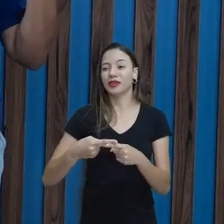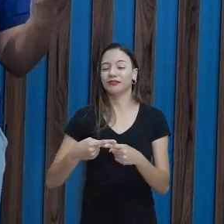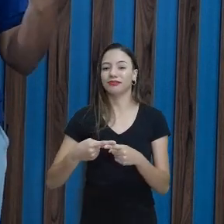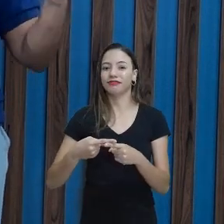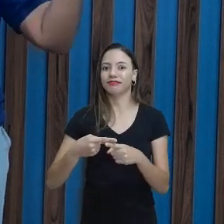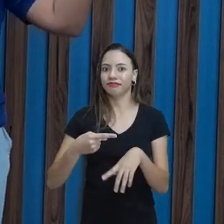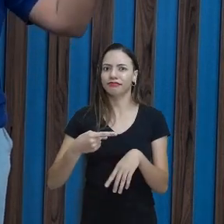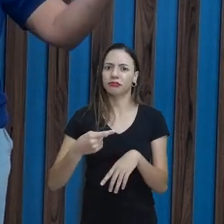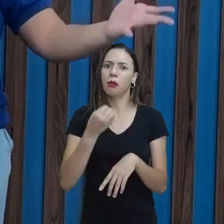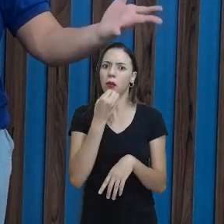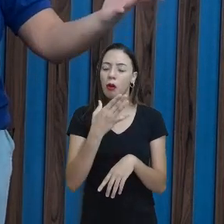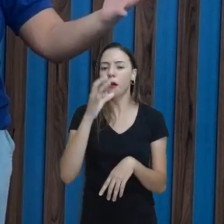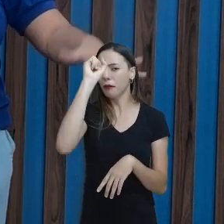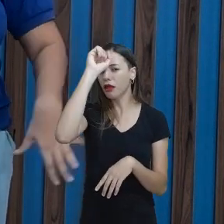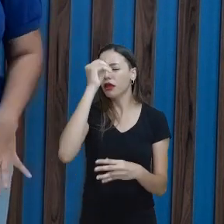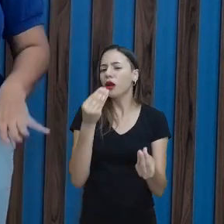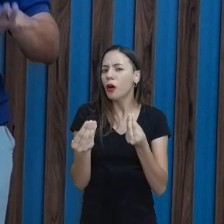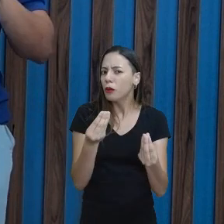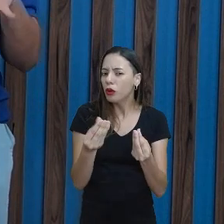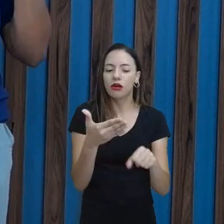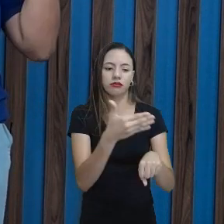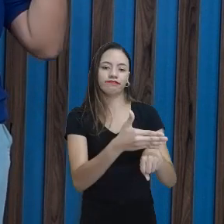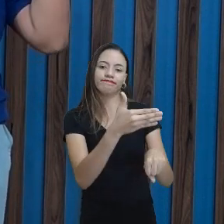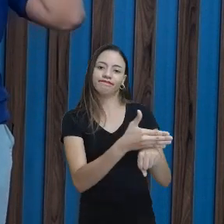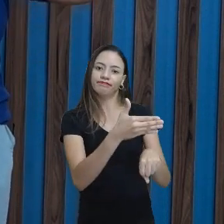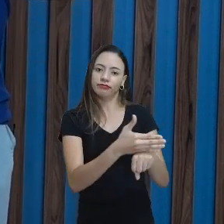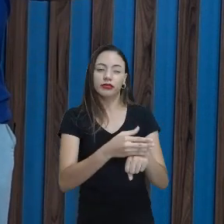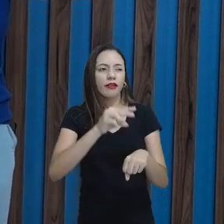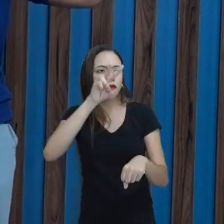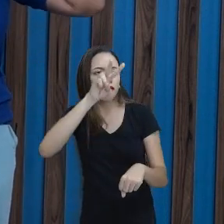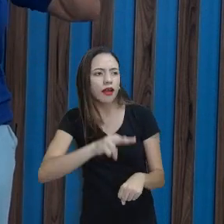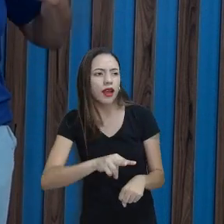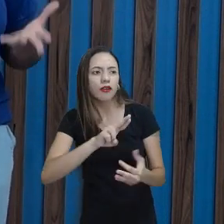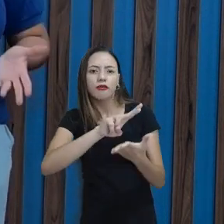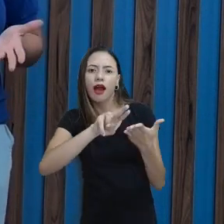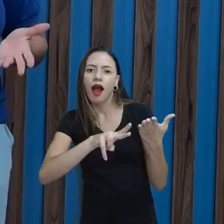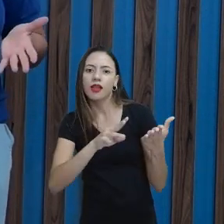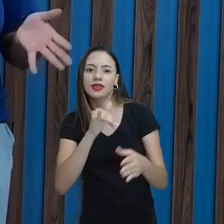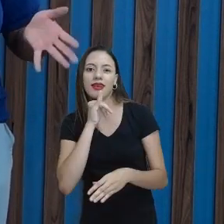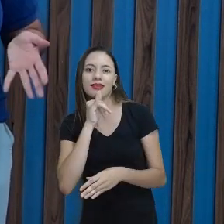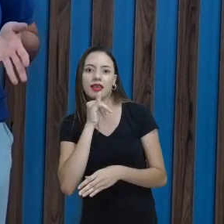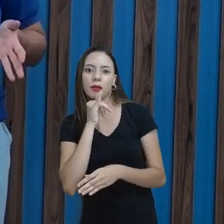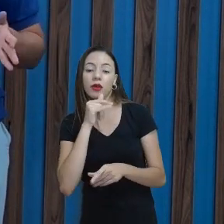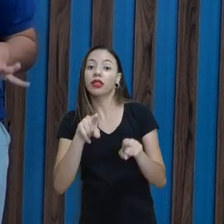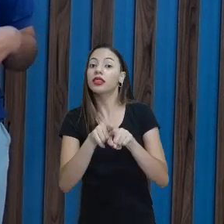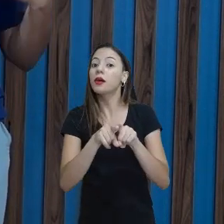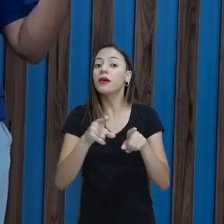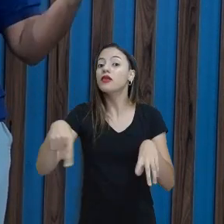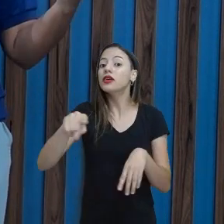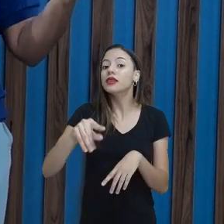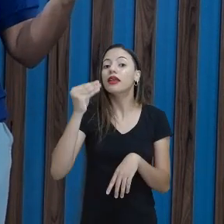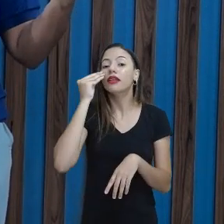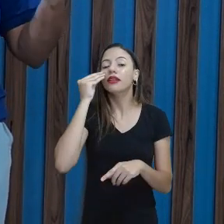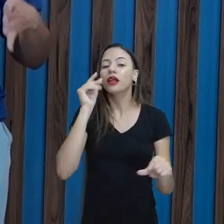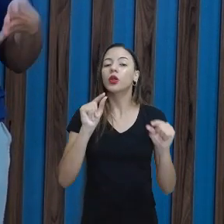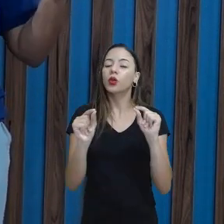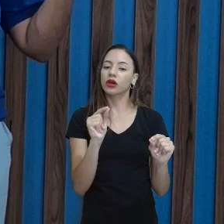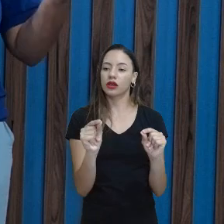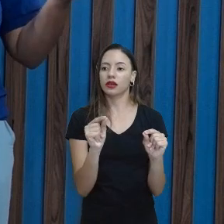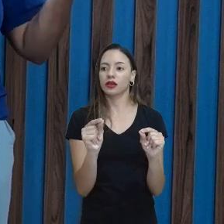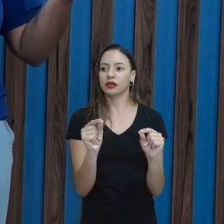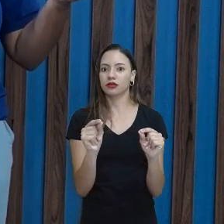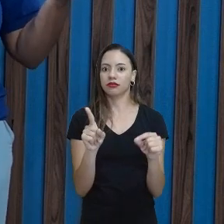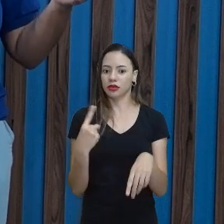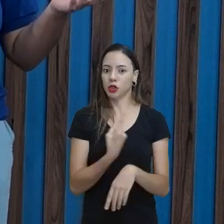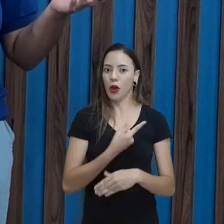gente aprender também? Na prática, né? E vendo exemplos e tentando fazer no ano. Tipo, a gente não sabe, a gente não